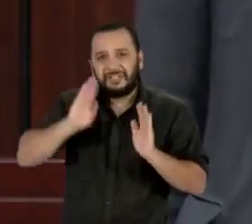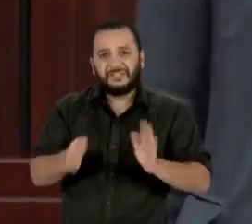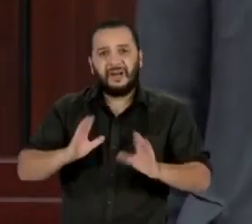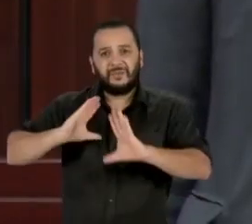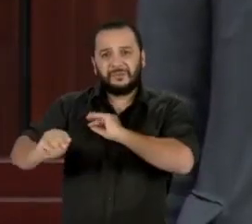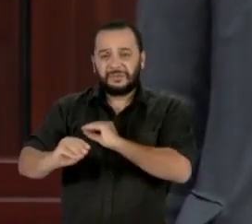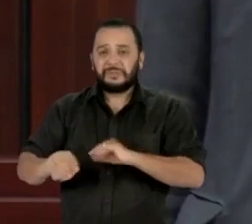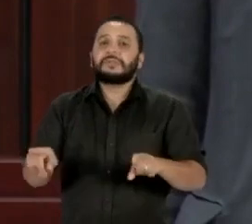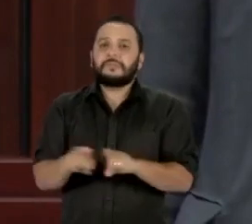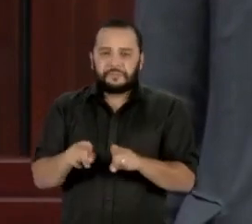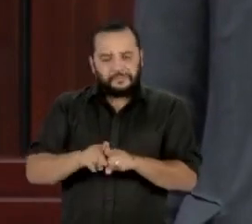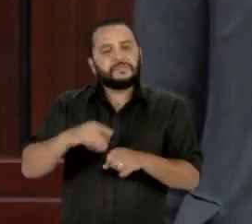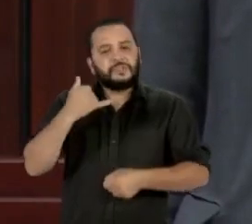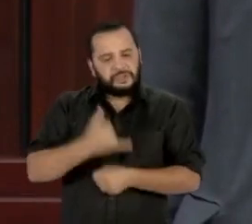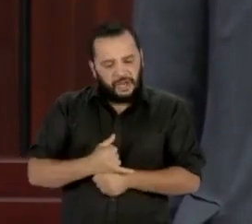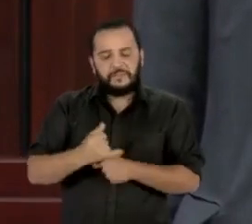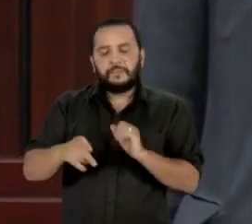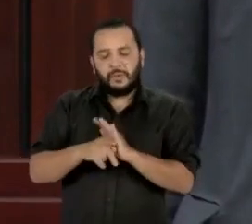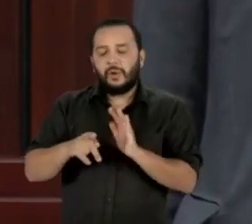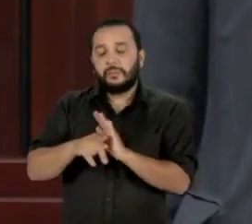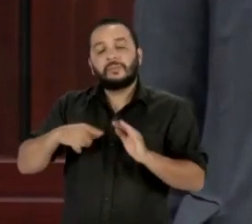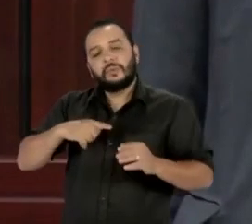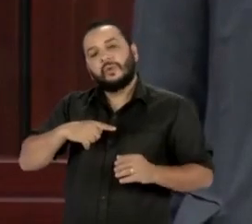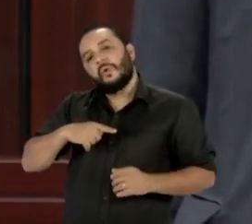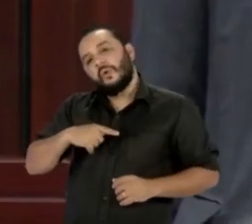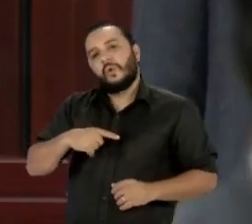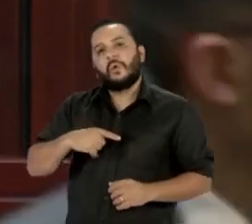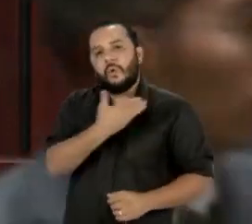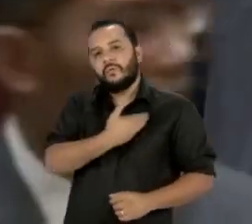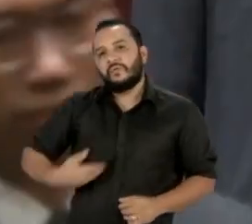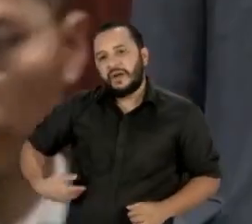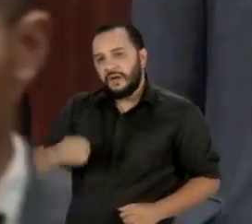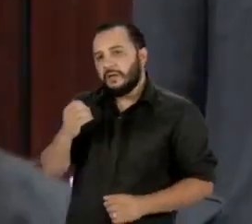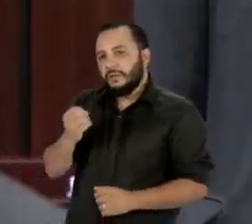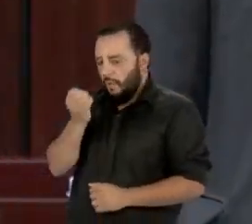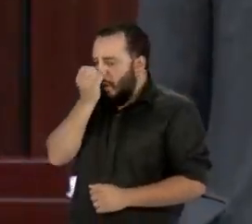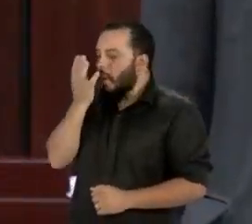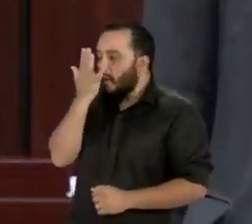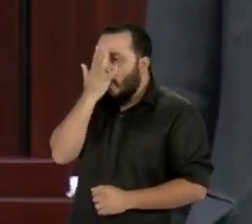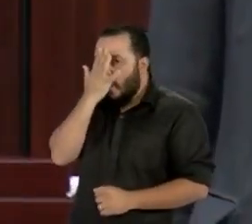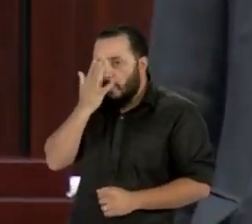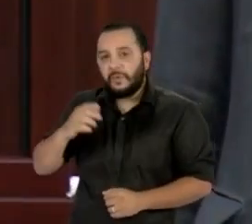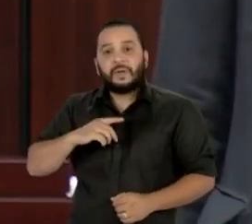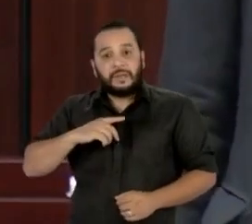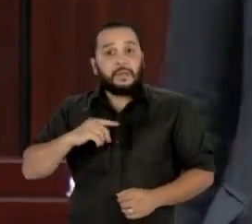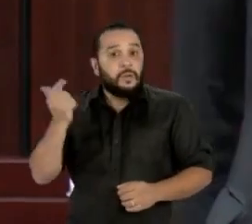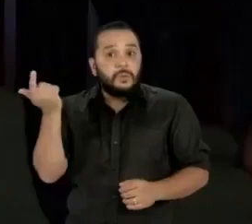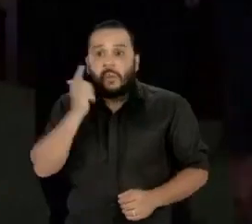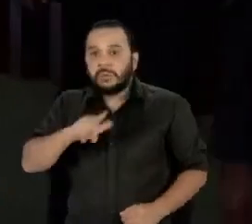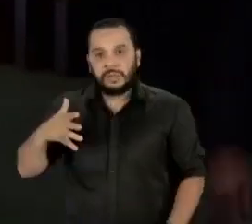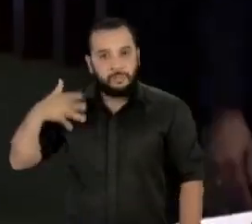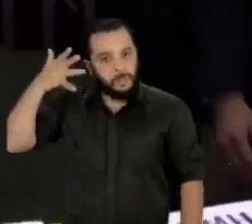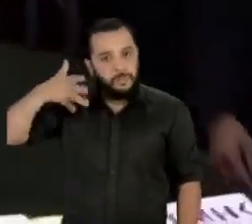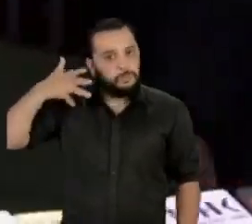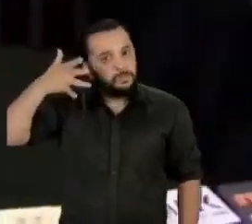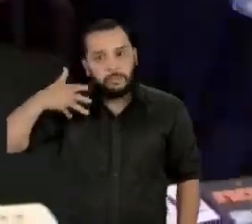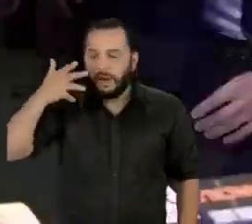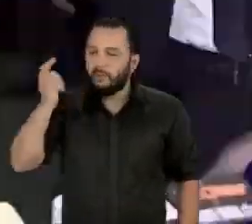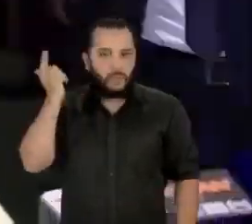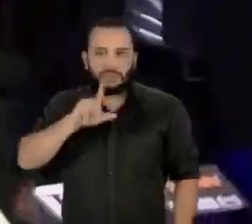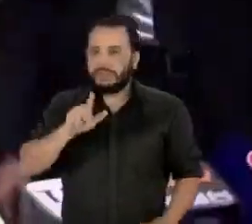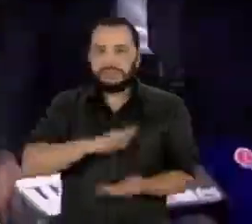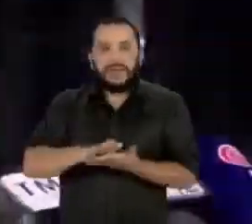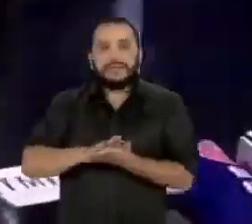A chefe do governo de Hong Kong, Carrie Lam, não conseguiu fazer seu discurso anual no parlamento devido ao boicote